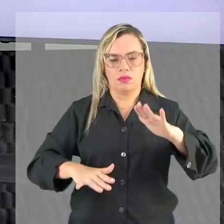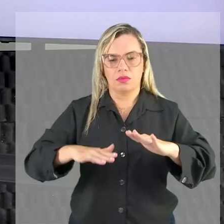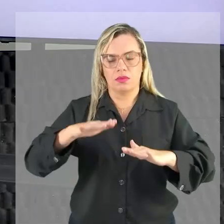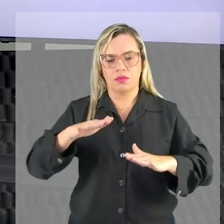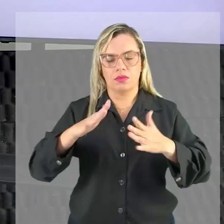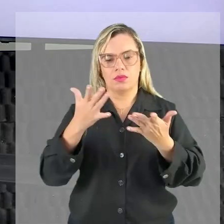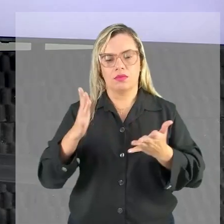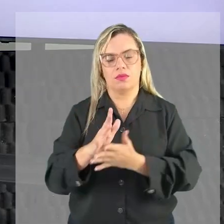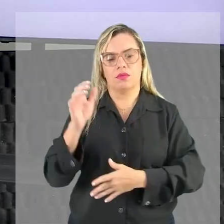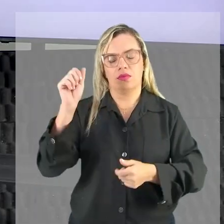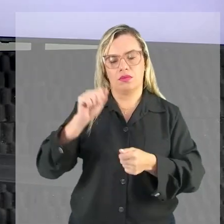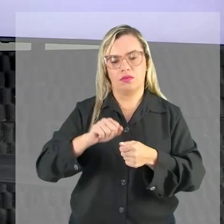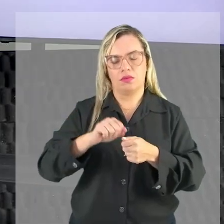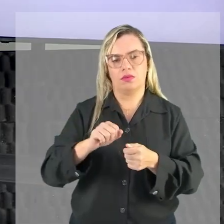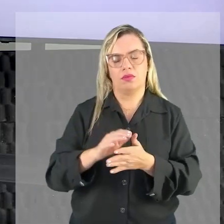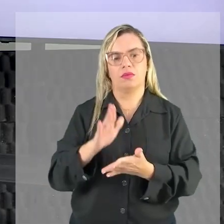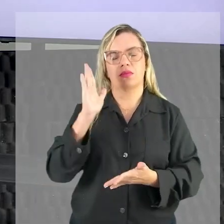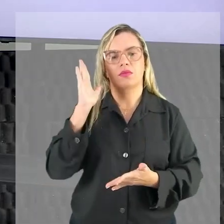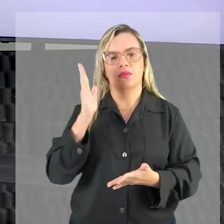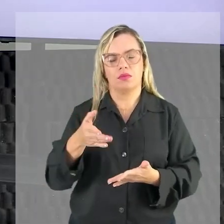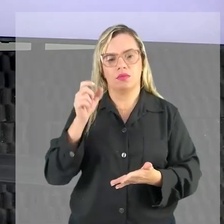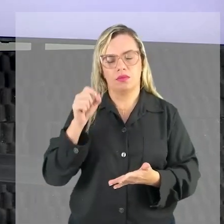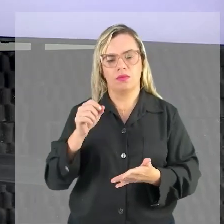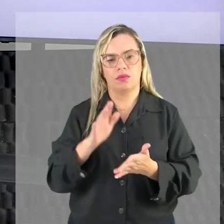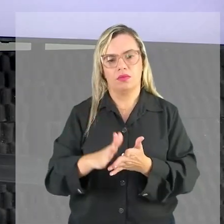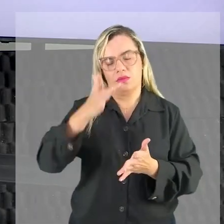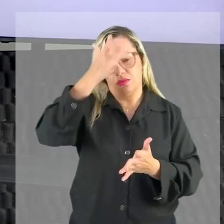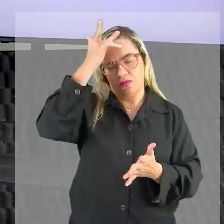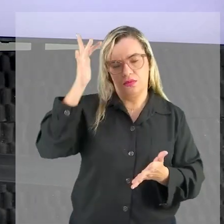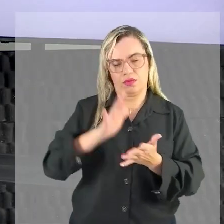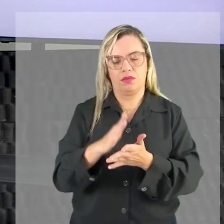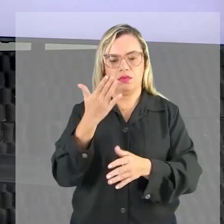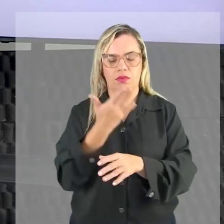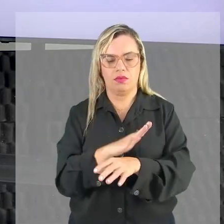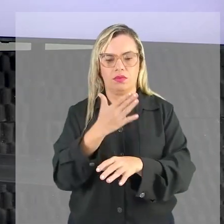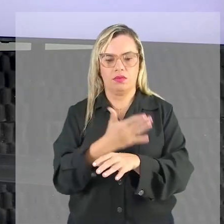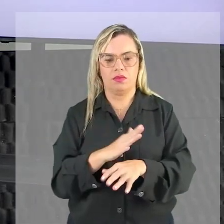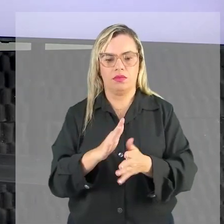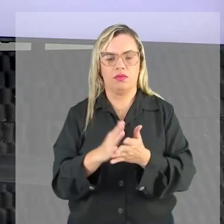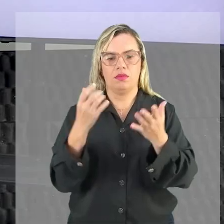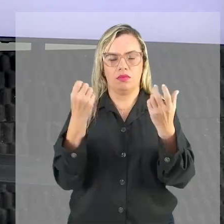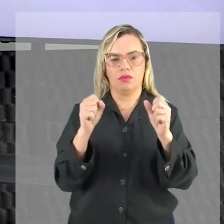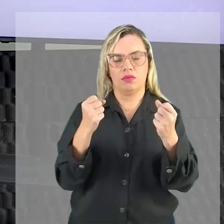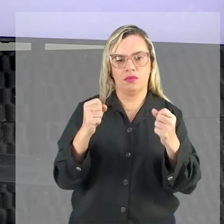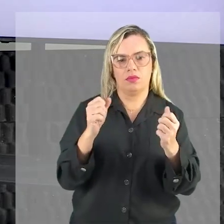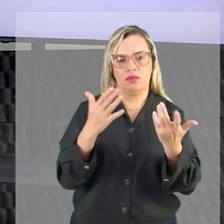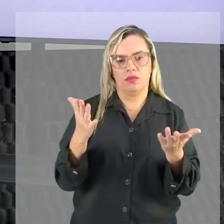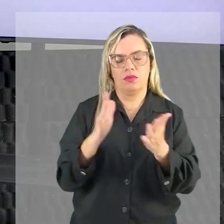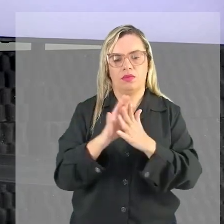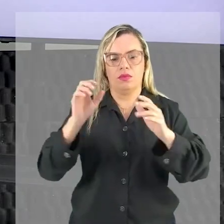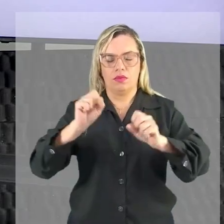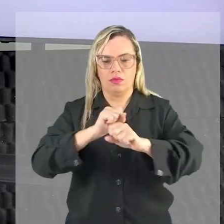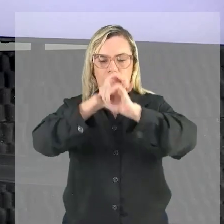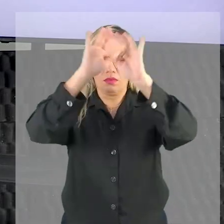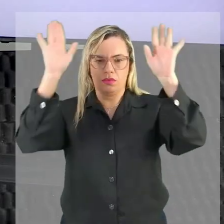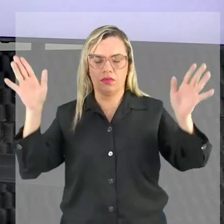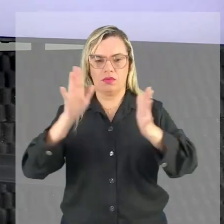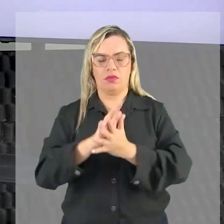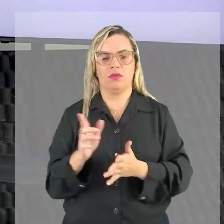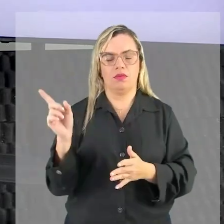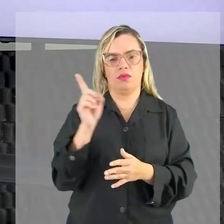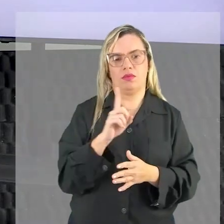faz isso, então ele já é considerado um indivíduo ativo. Se ele é ativo, logicamente, ele não